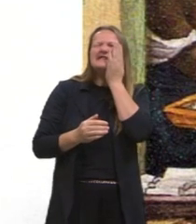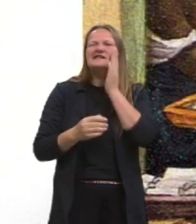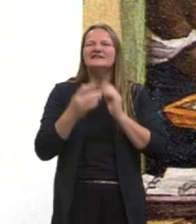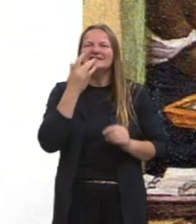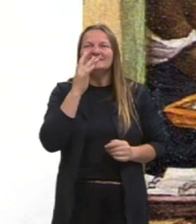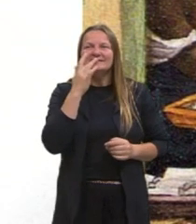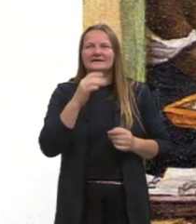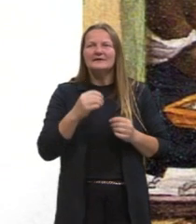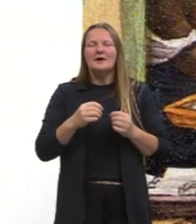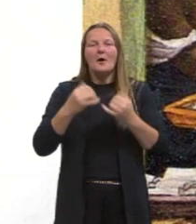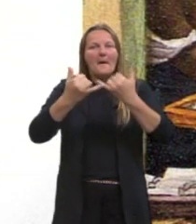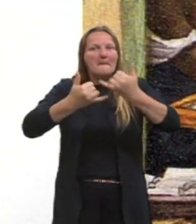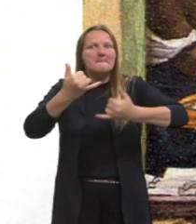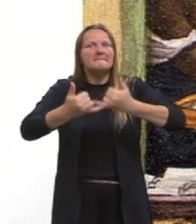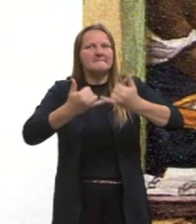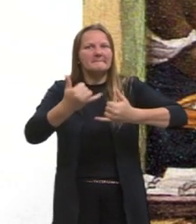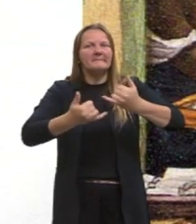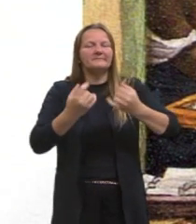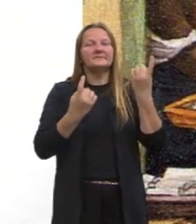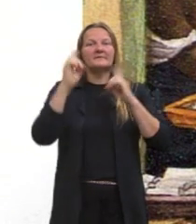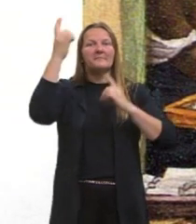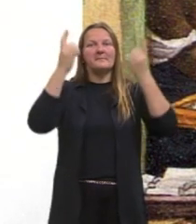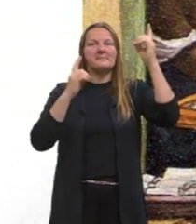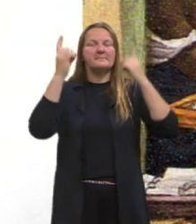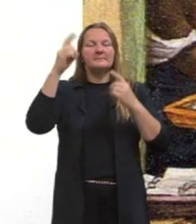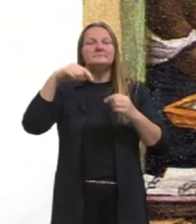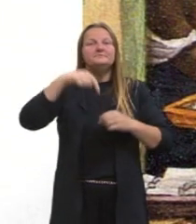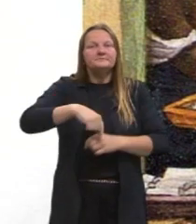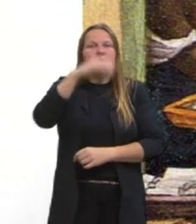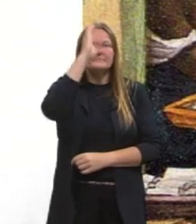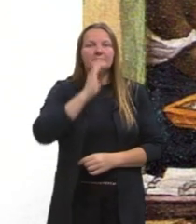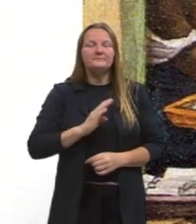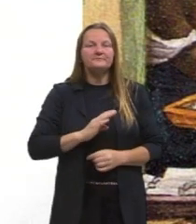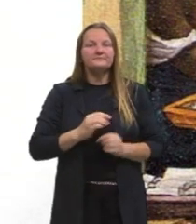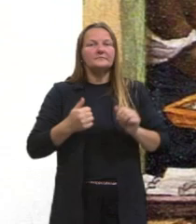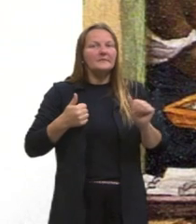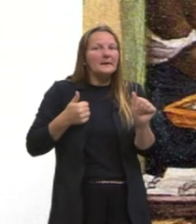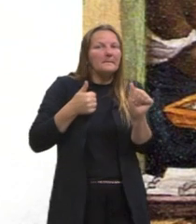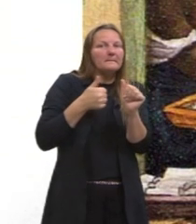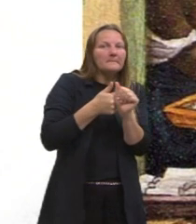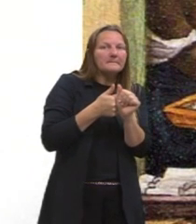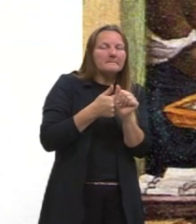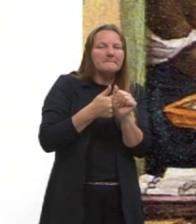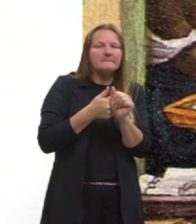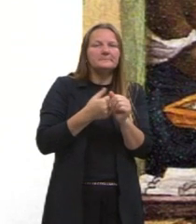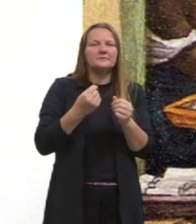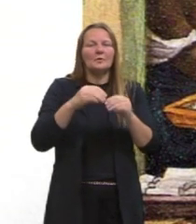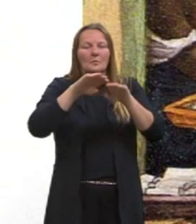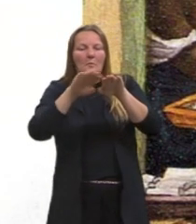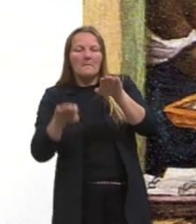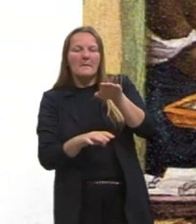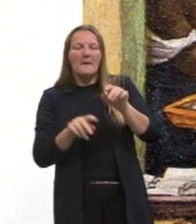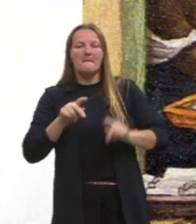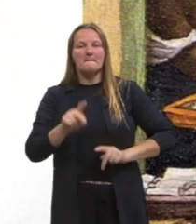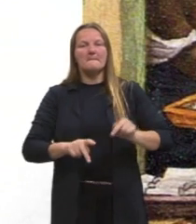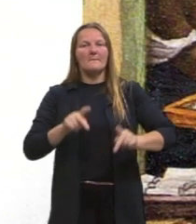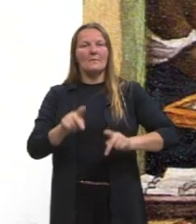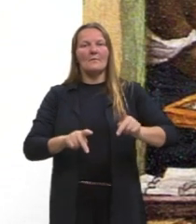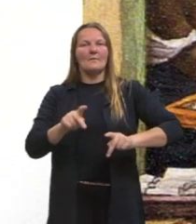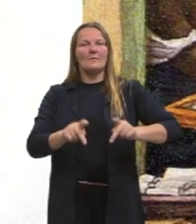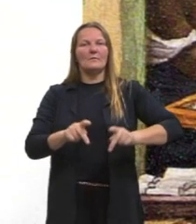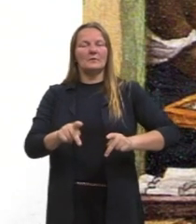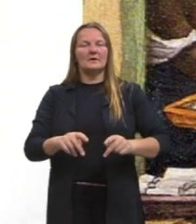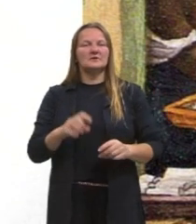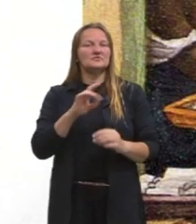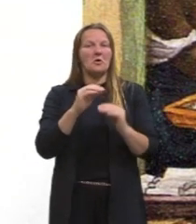esse clima do que era o carnaval mas mostrando que no Brasil ele já se aproximou então né das camadas populares não só